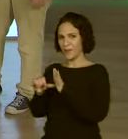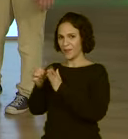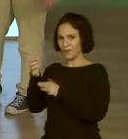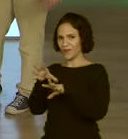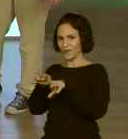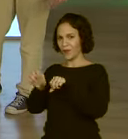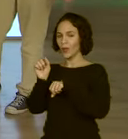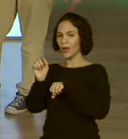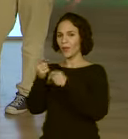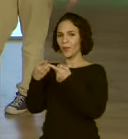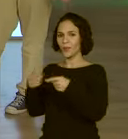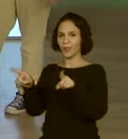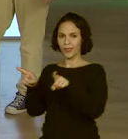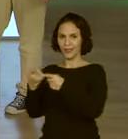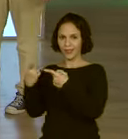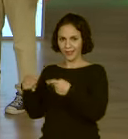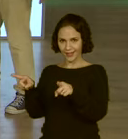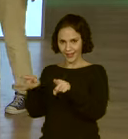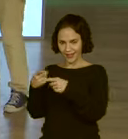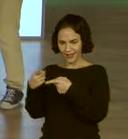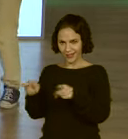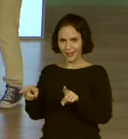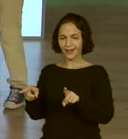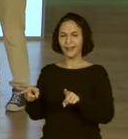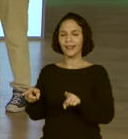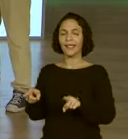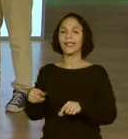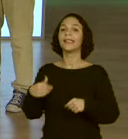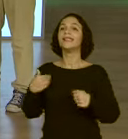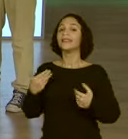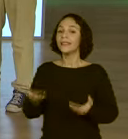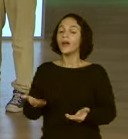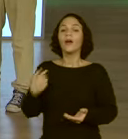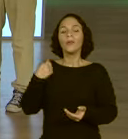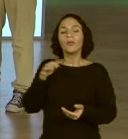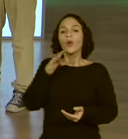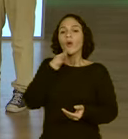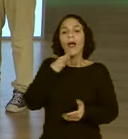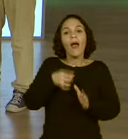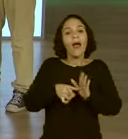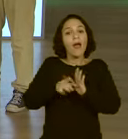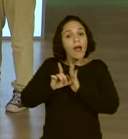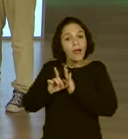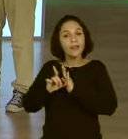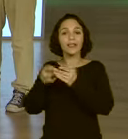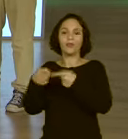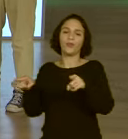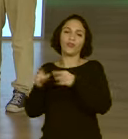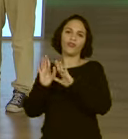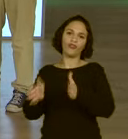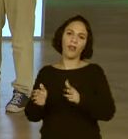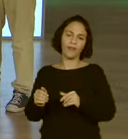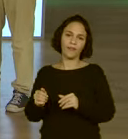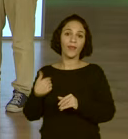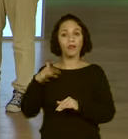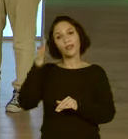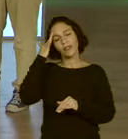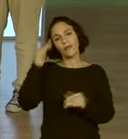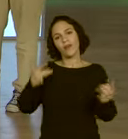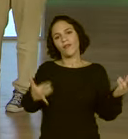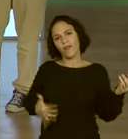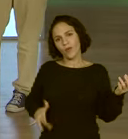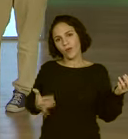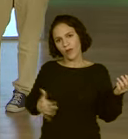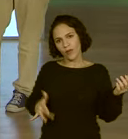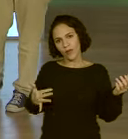formação foi música. Música. Então, eu tive que ter algum tipo de conhecimento relacionado à música. Eu sabia tocar violão